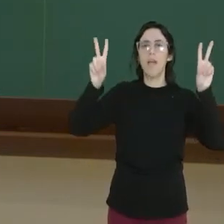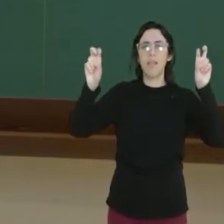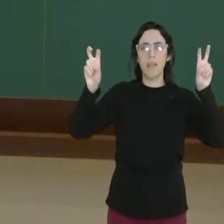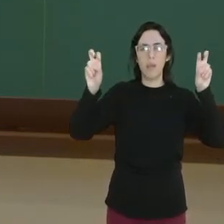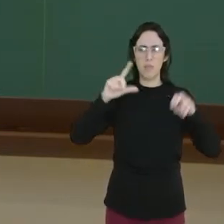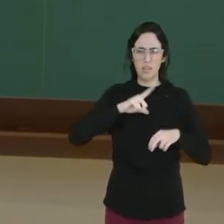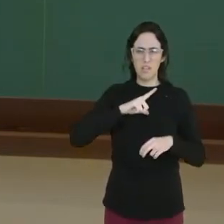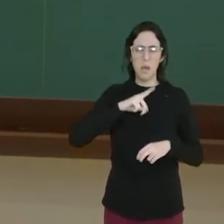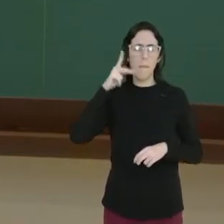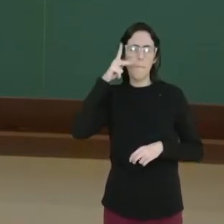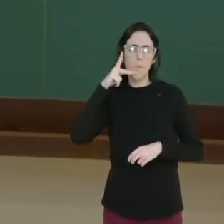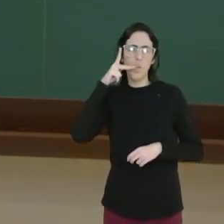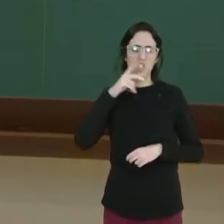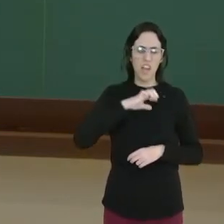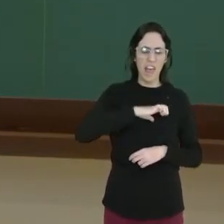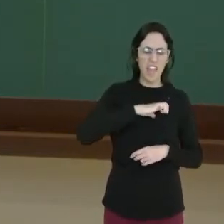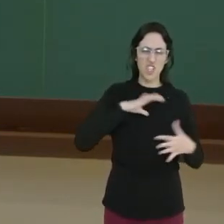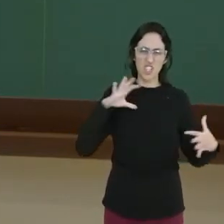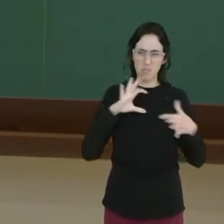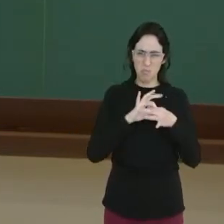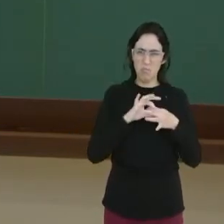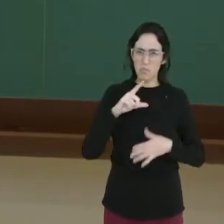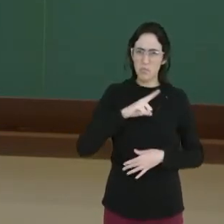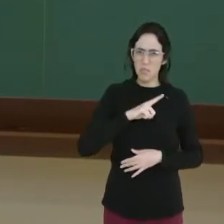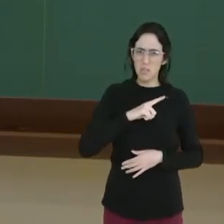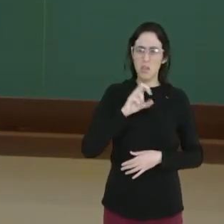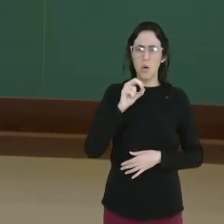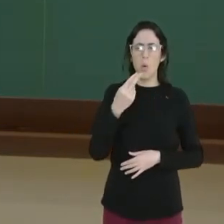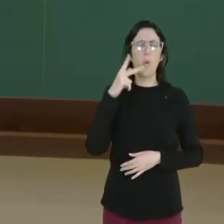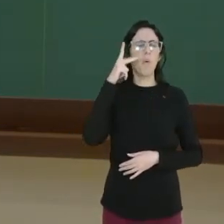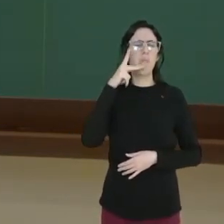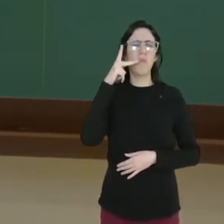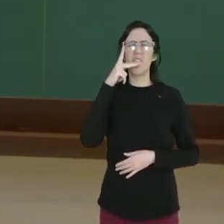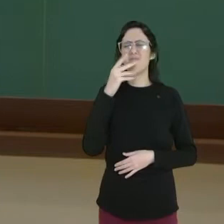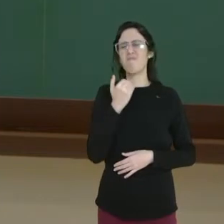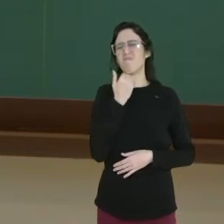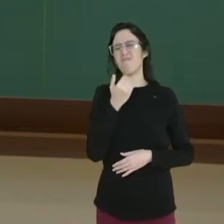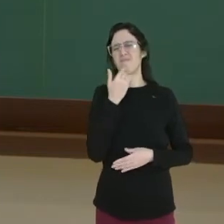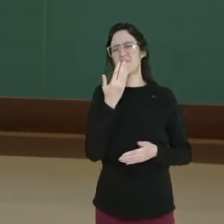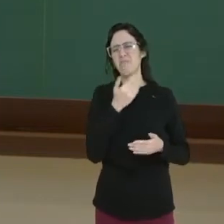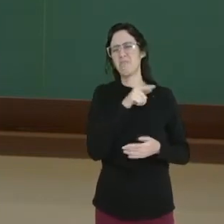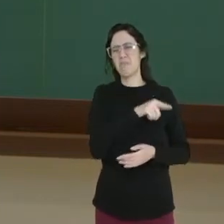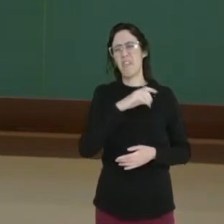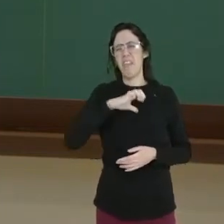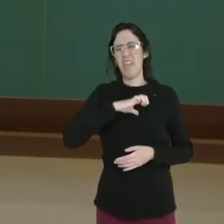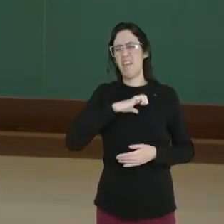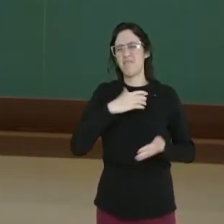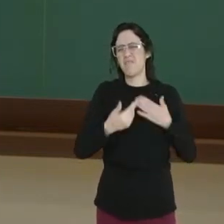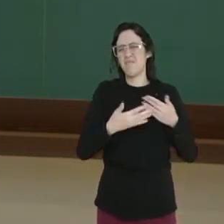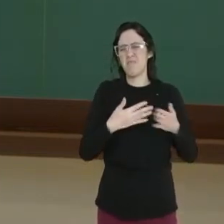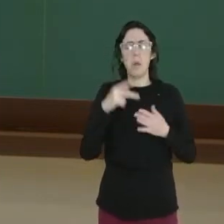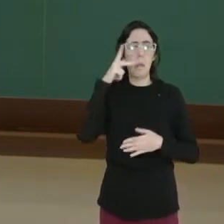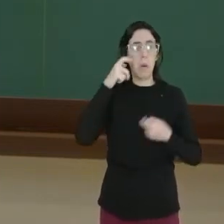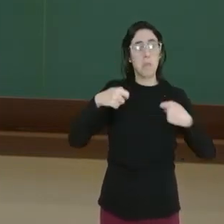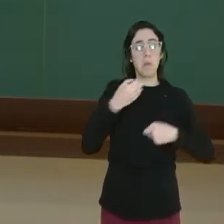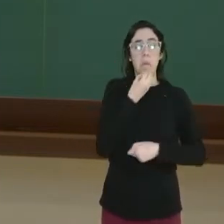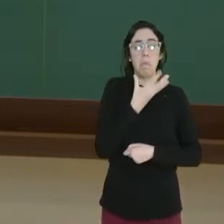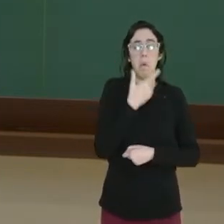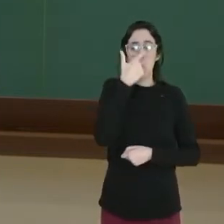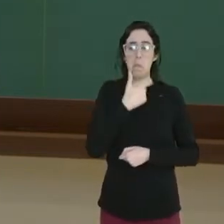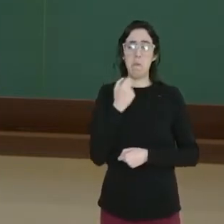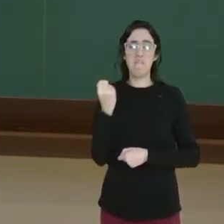entre política e ética? Ou política não tem nada a ver com ser bonzinho, ser legal, né? Ter